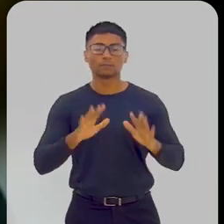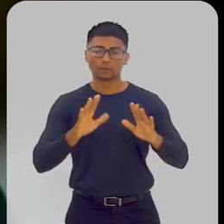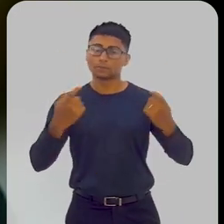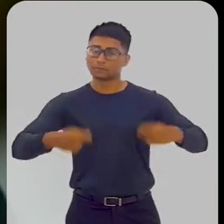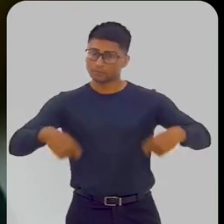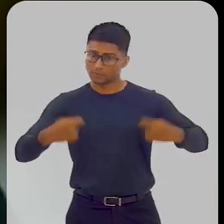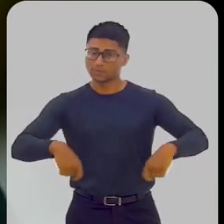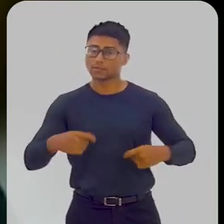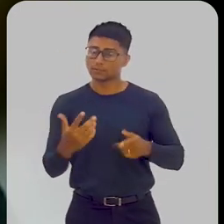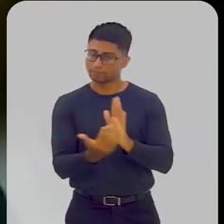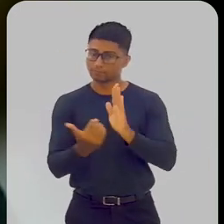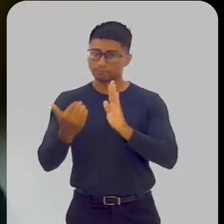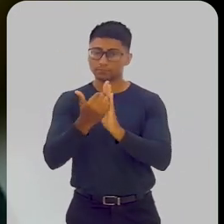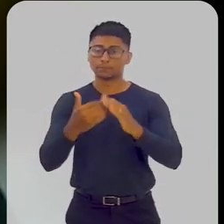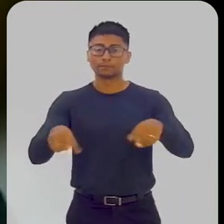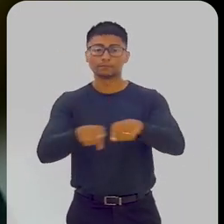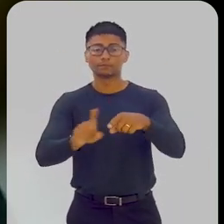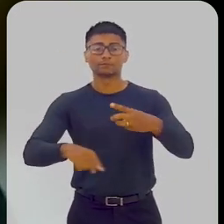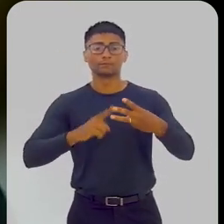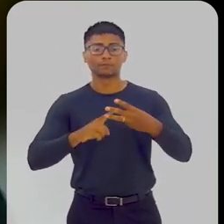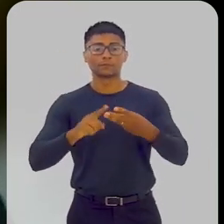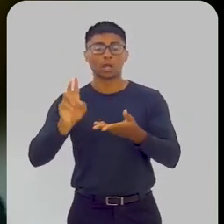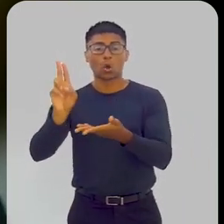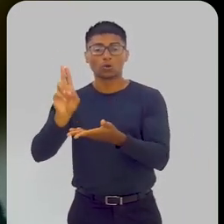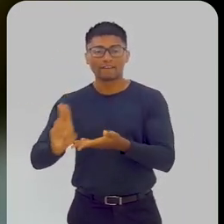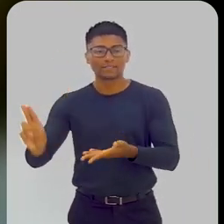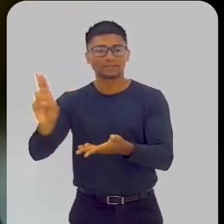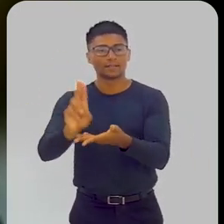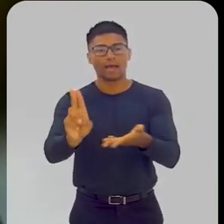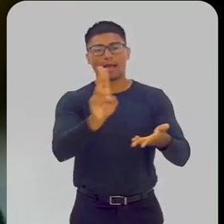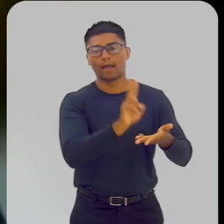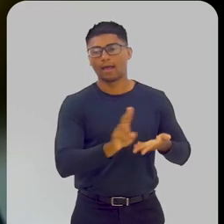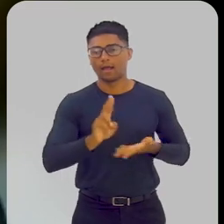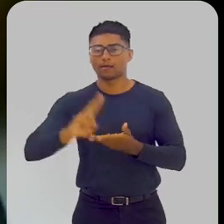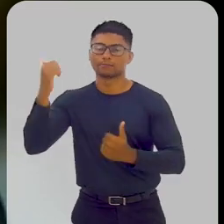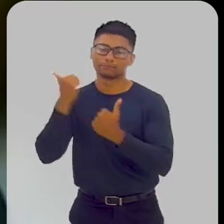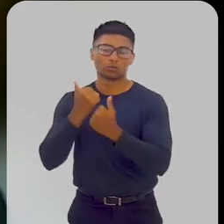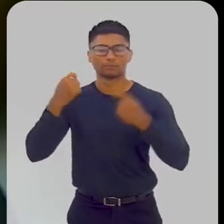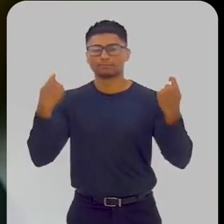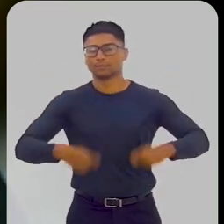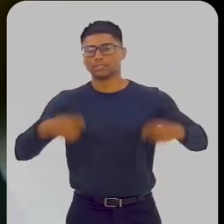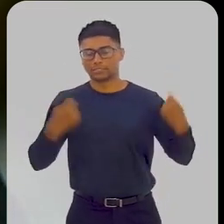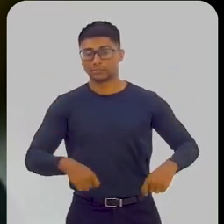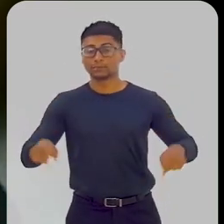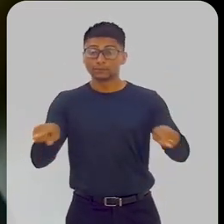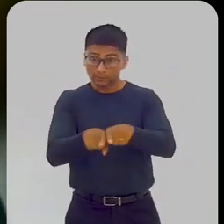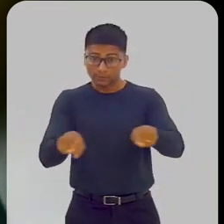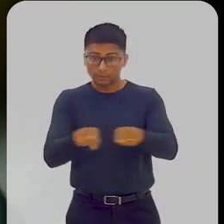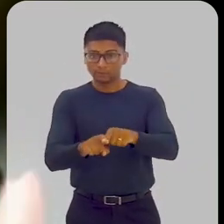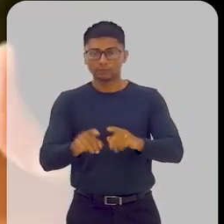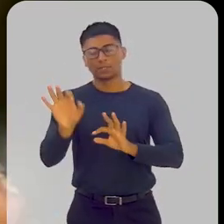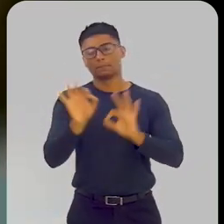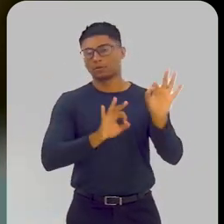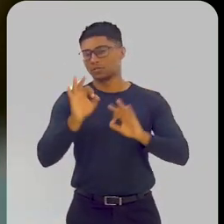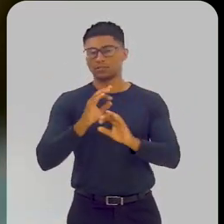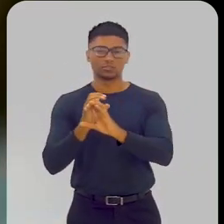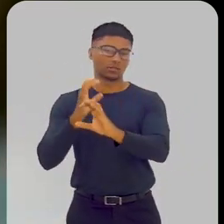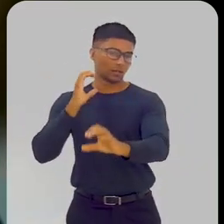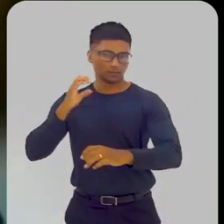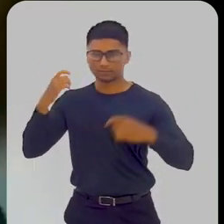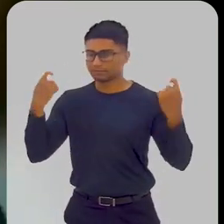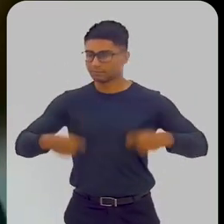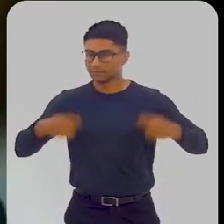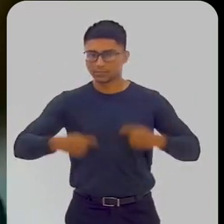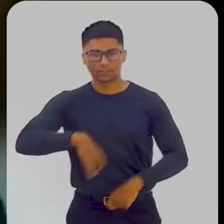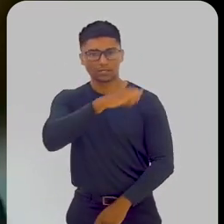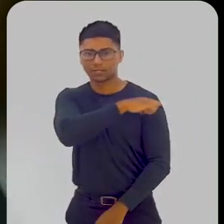foi importante. Mas também o apoio às universidades, à academia, assim por diante. E também trazer projetos de